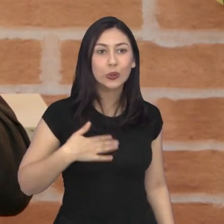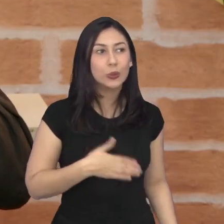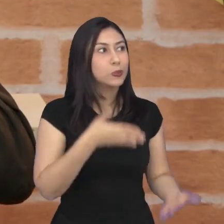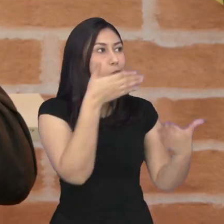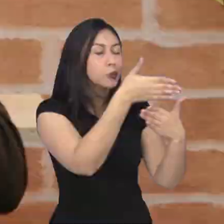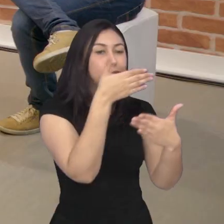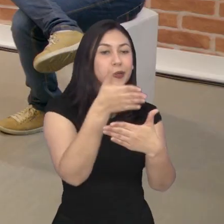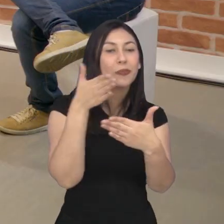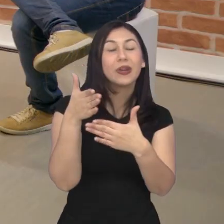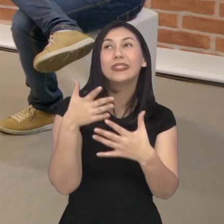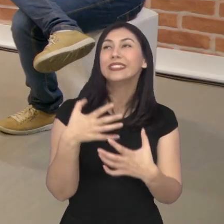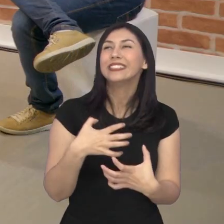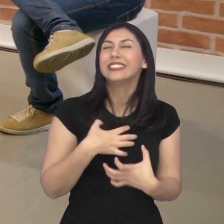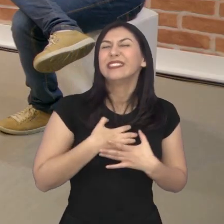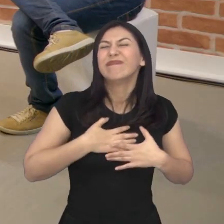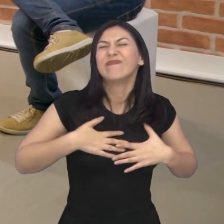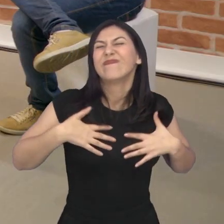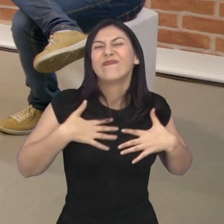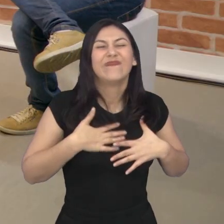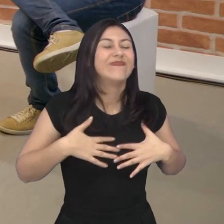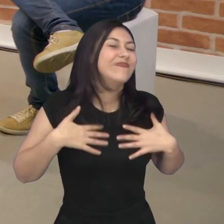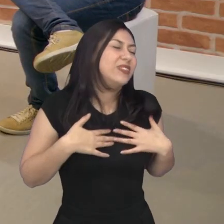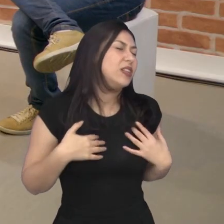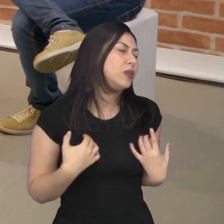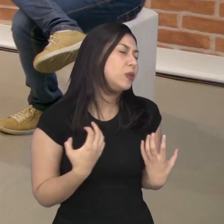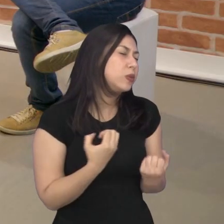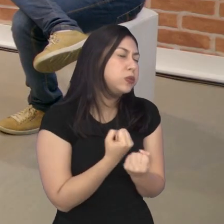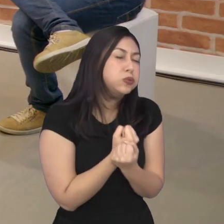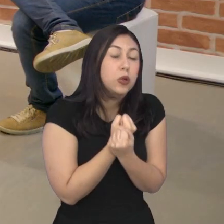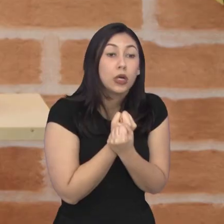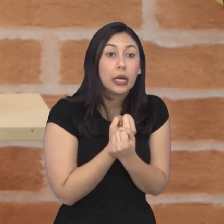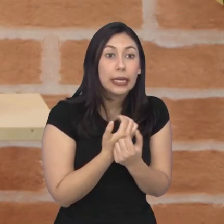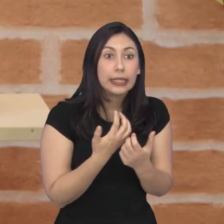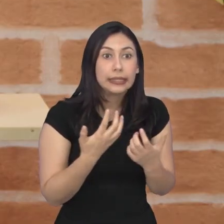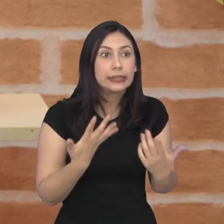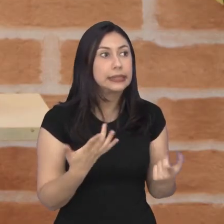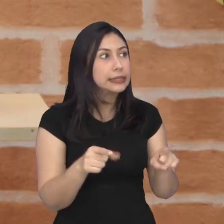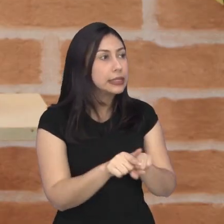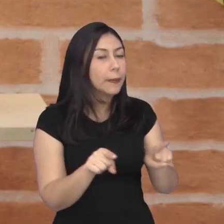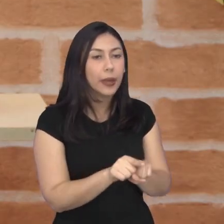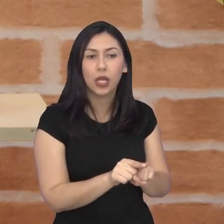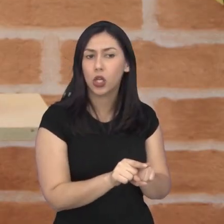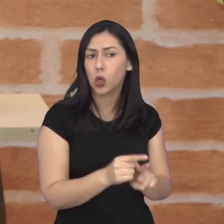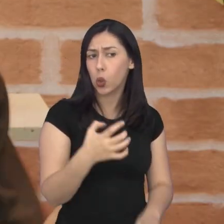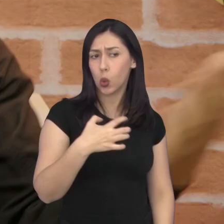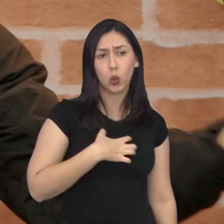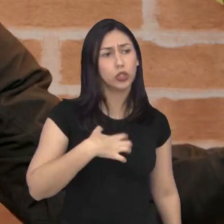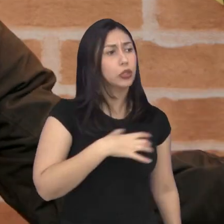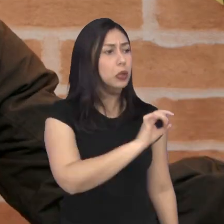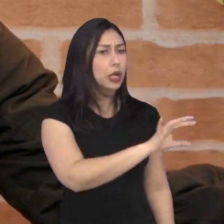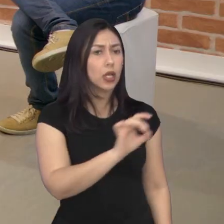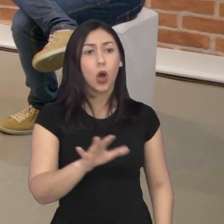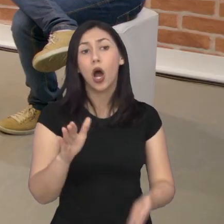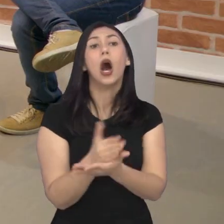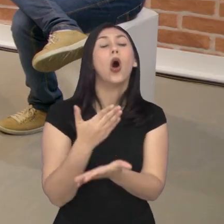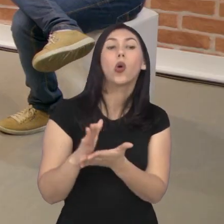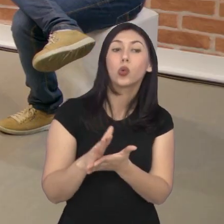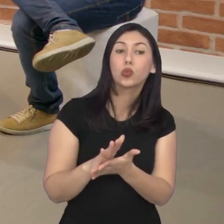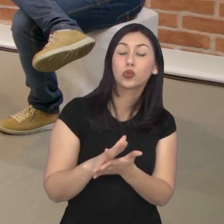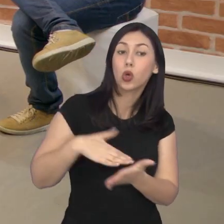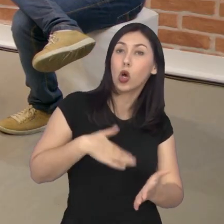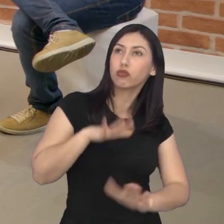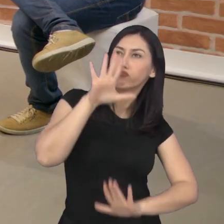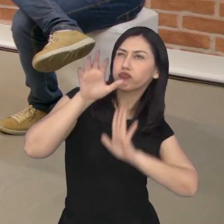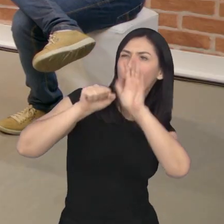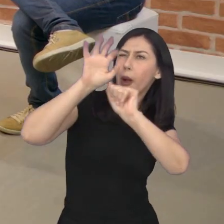locais eu me sinto muito bem, muito, né, abraçado. E isso vai um pouco também da natureza de cada um, né? Sim. Tem uns que são Sim. mais atraídos pela